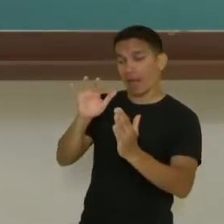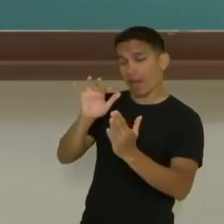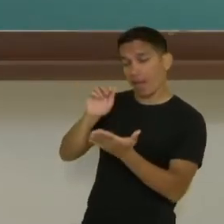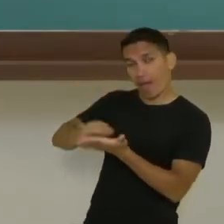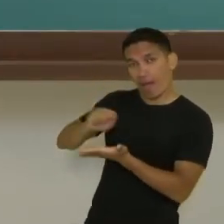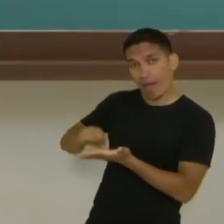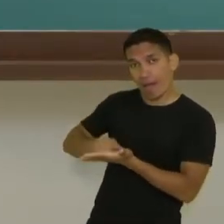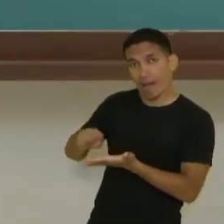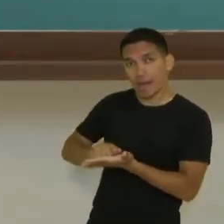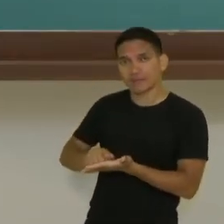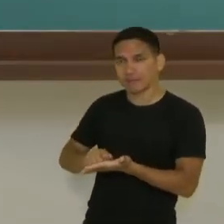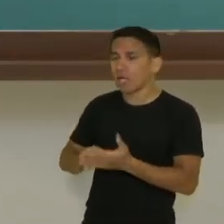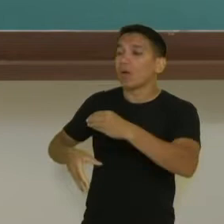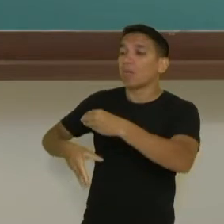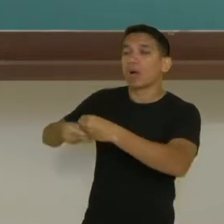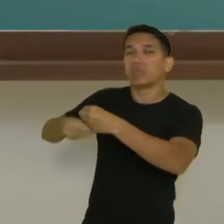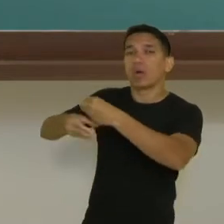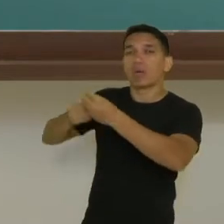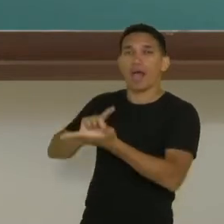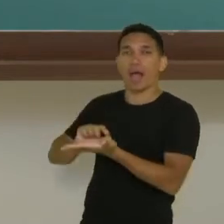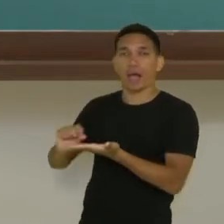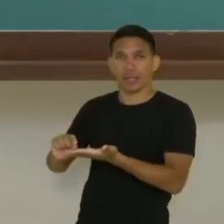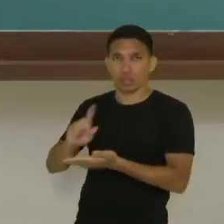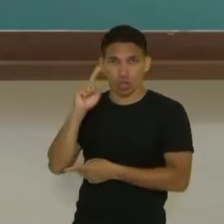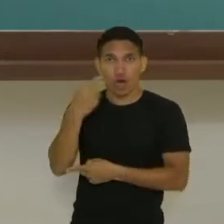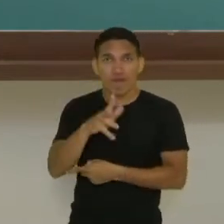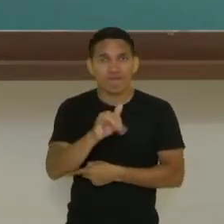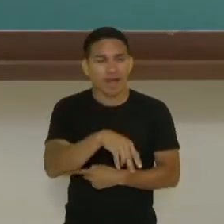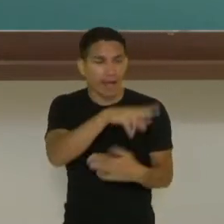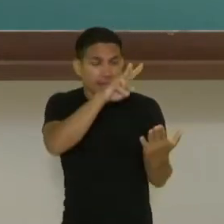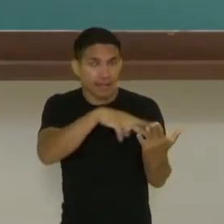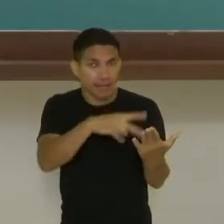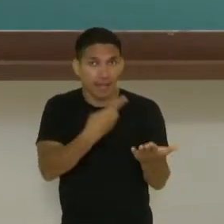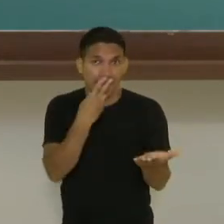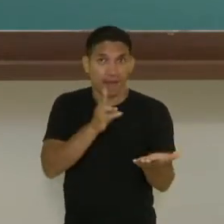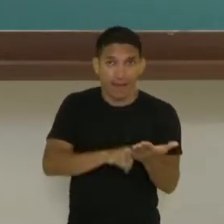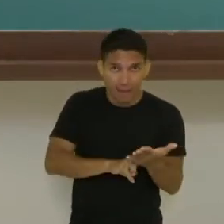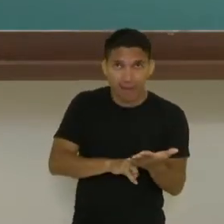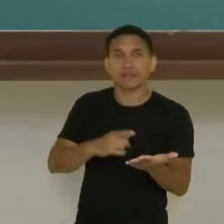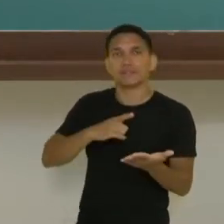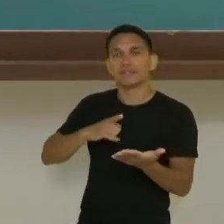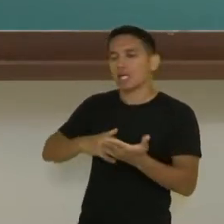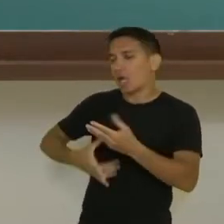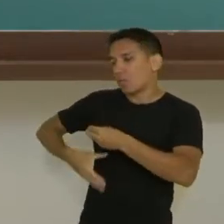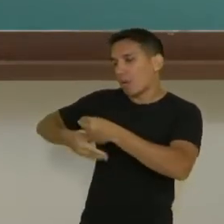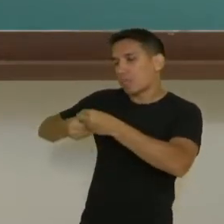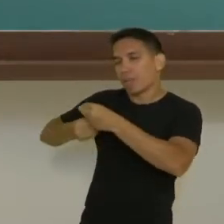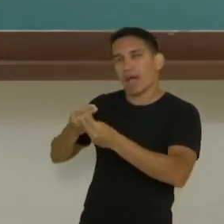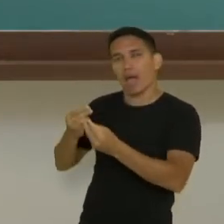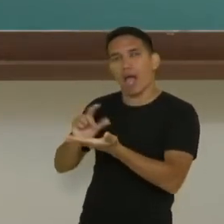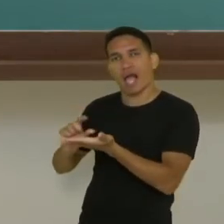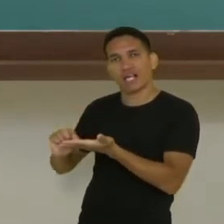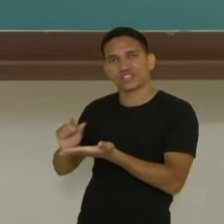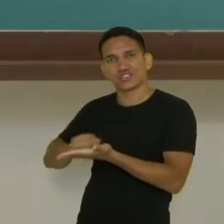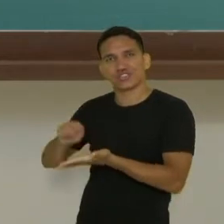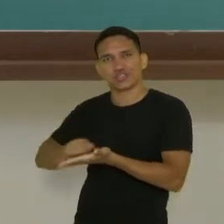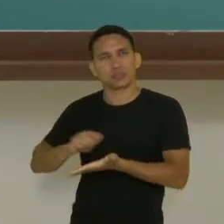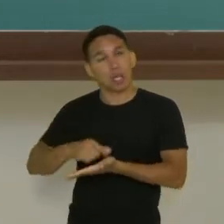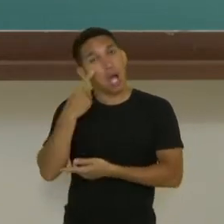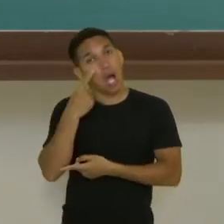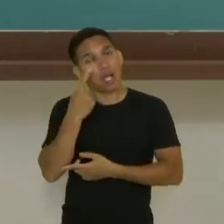gente vai ler os leitores, a carta dos leitores que comentam o artigo que foi escrito, tá? Vamos